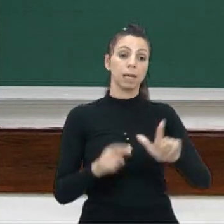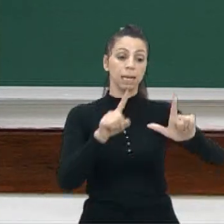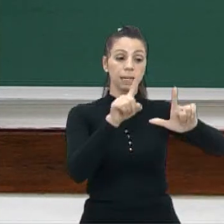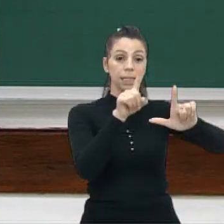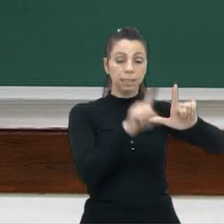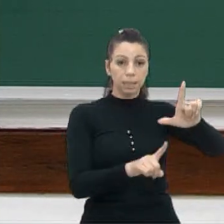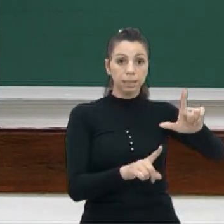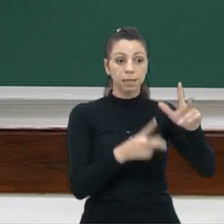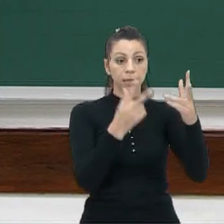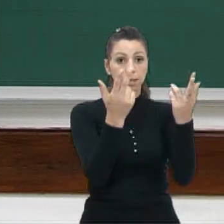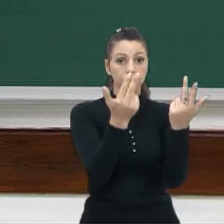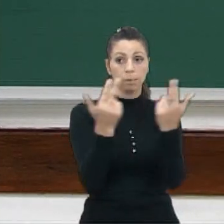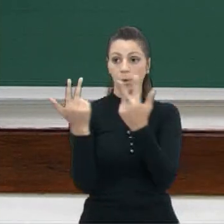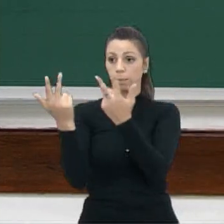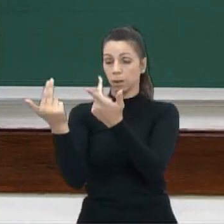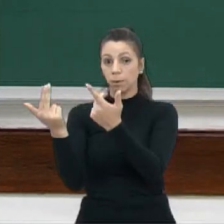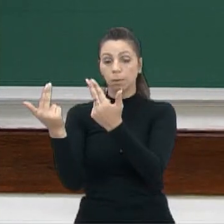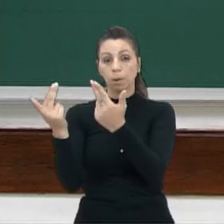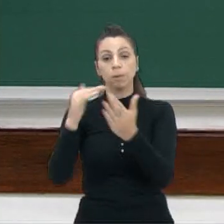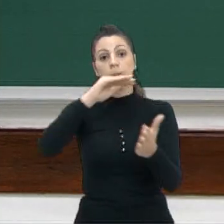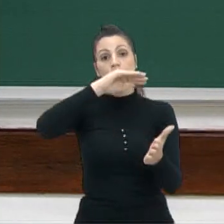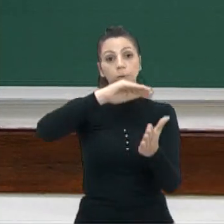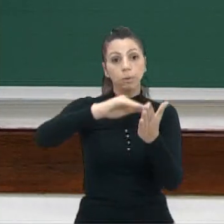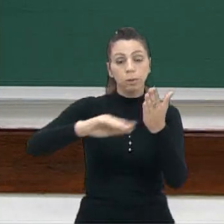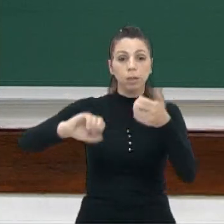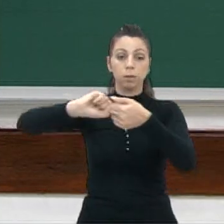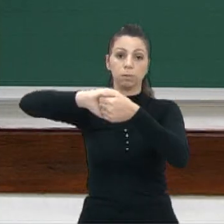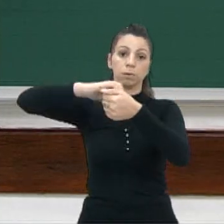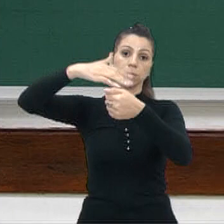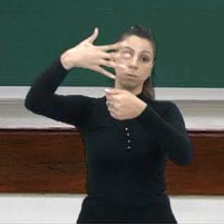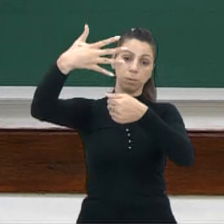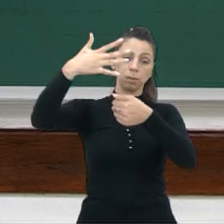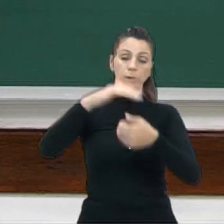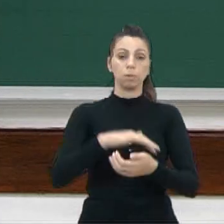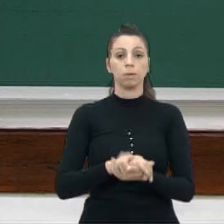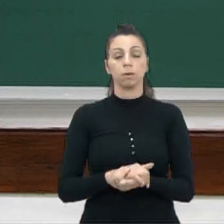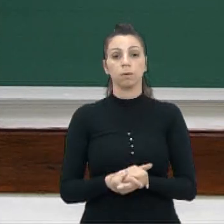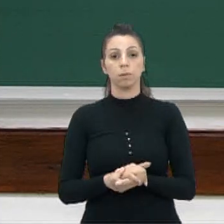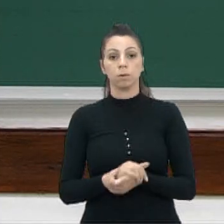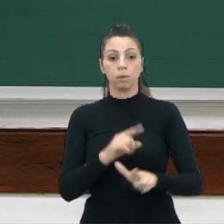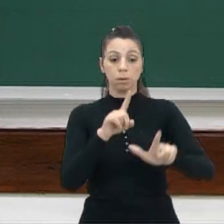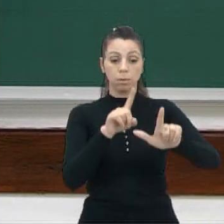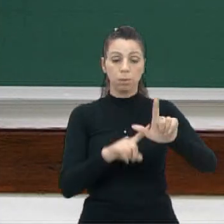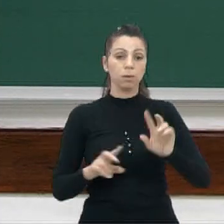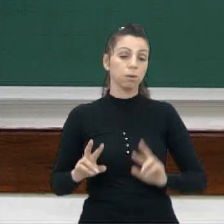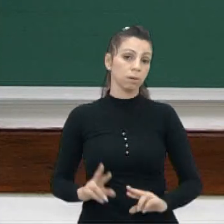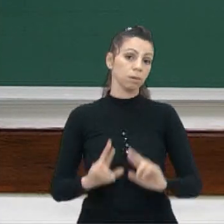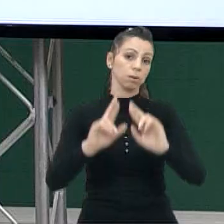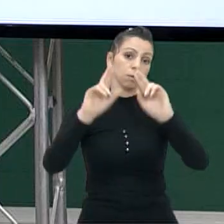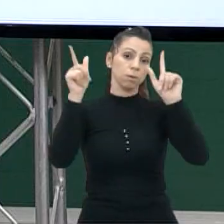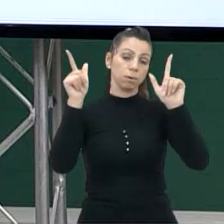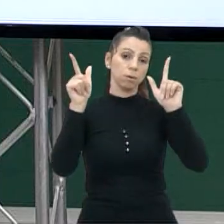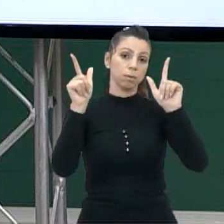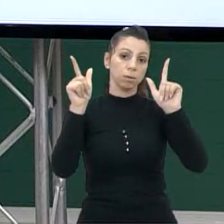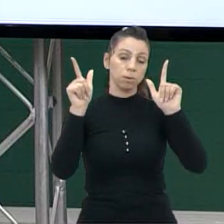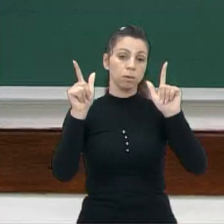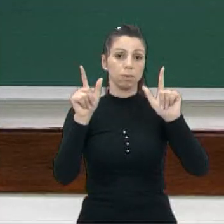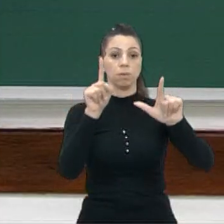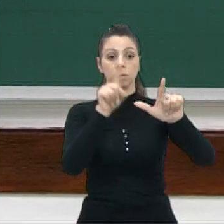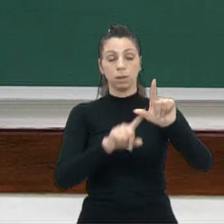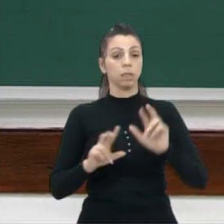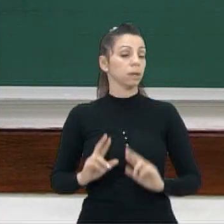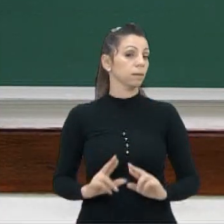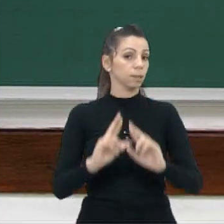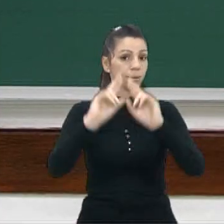você subtrai os expoentes. Se as letras forem diferentes, e eu tiver letras